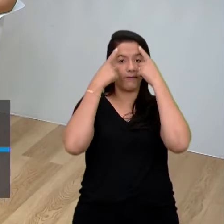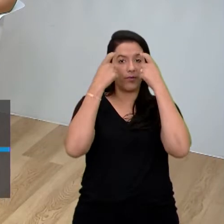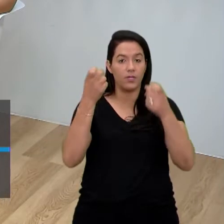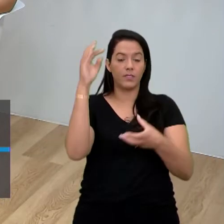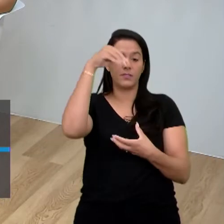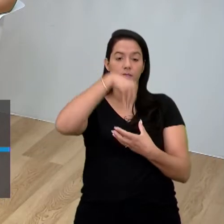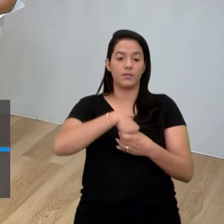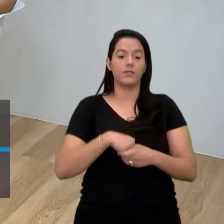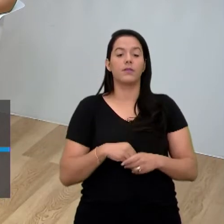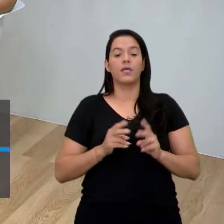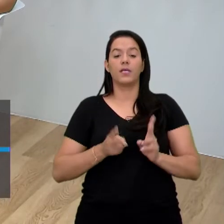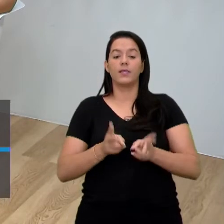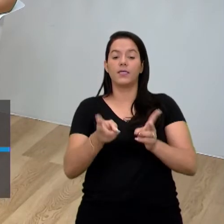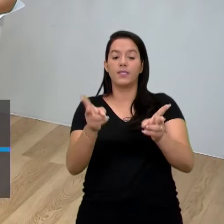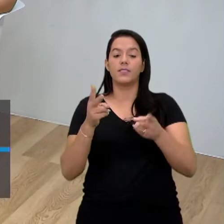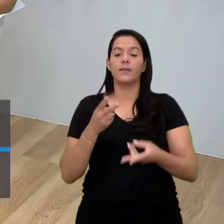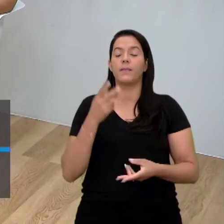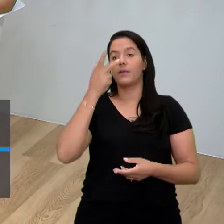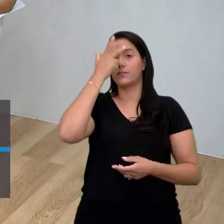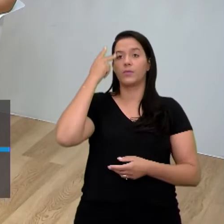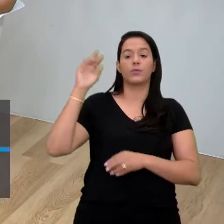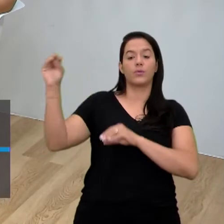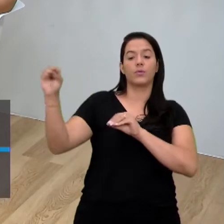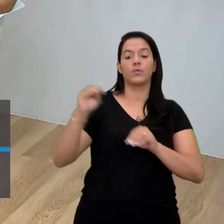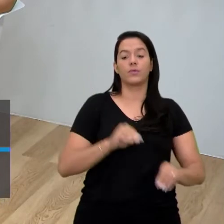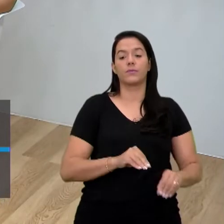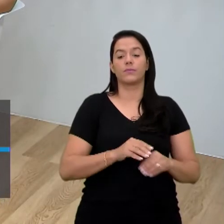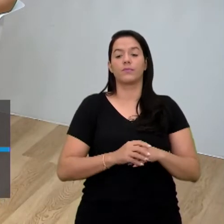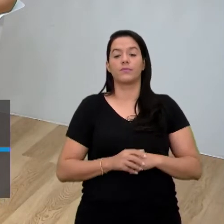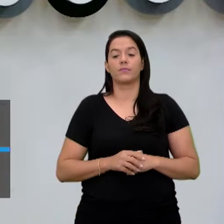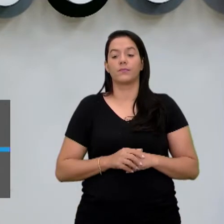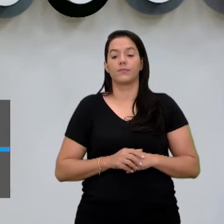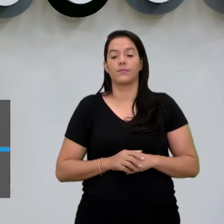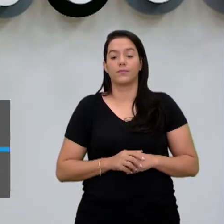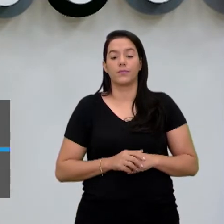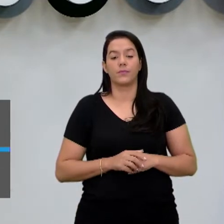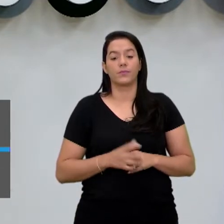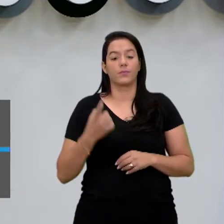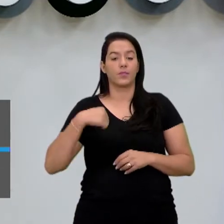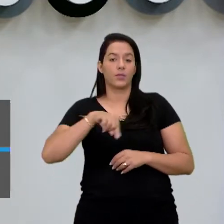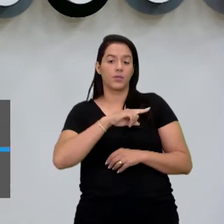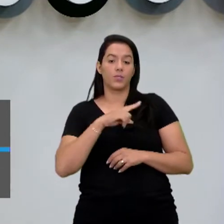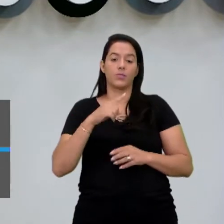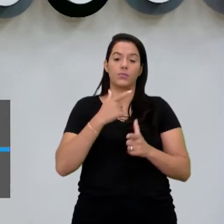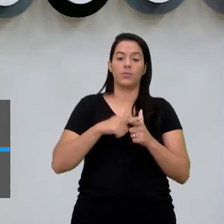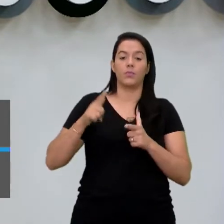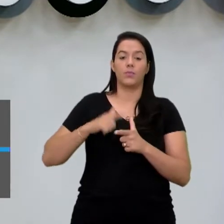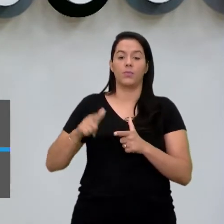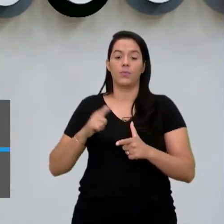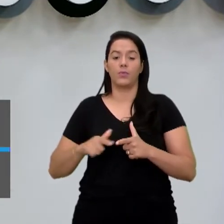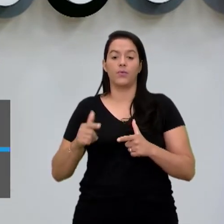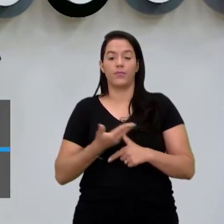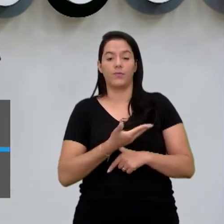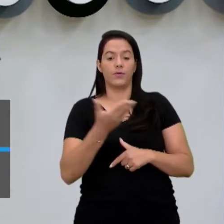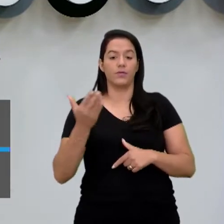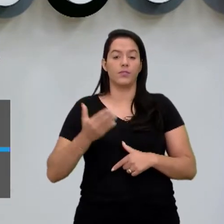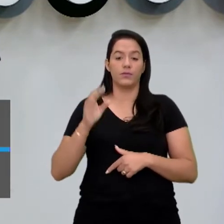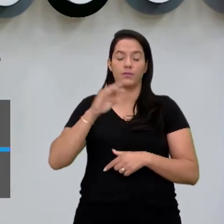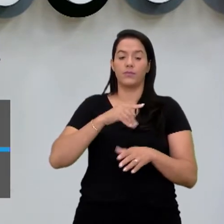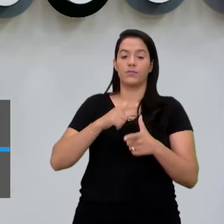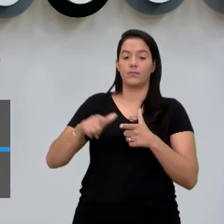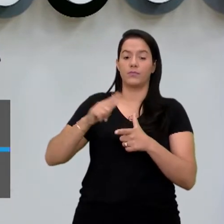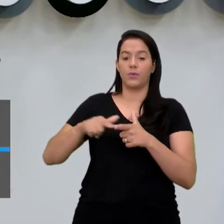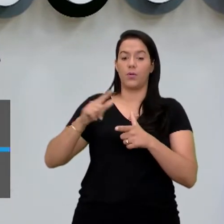interna, é sempre refugiado. Porque a gente não tem problemas internos. É isso que é a Vocês mensagem. trouxeram o problema